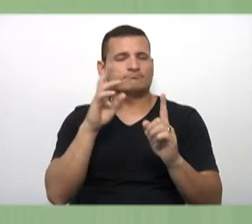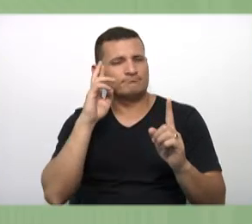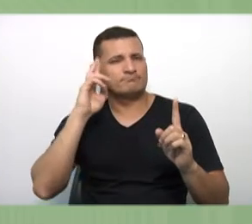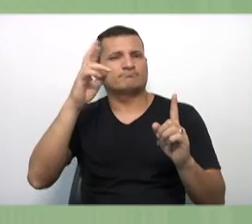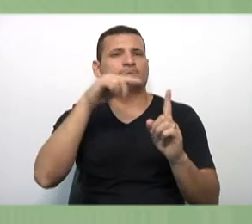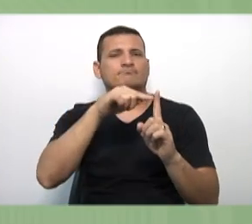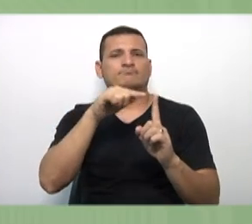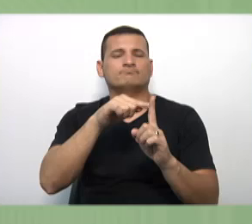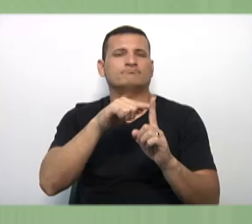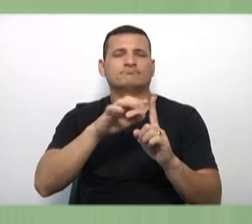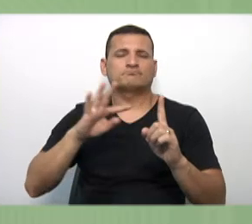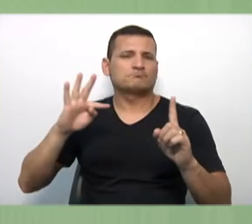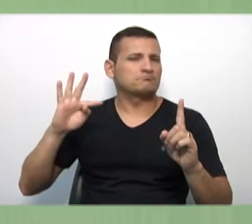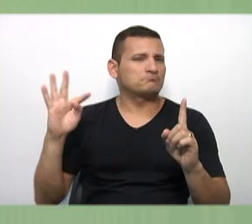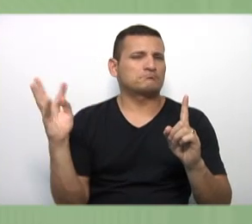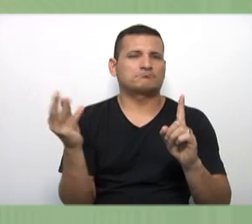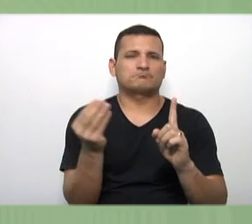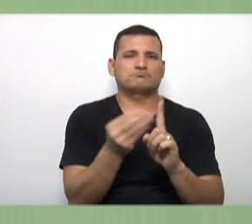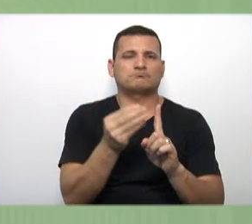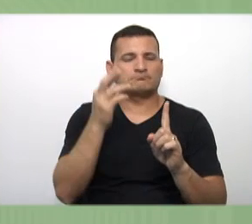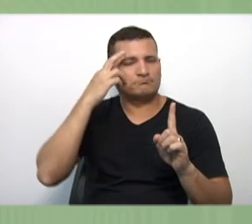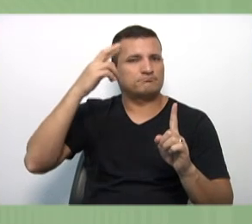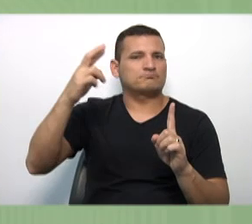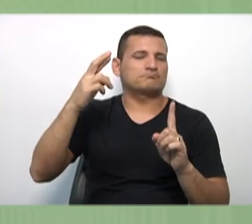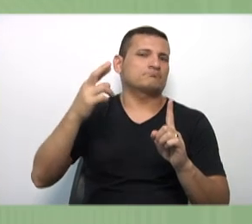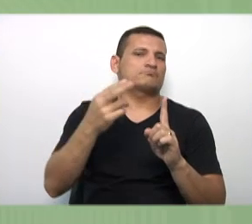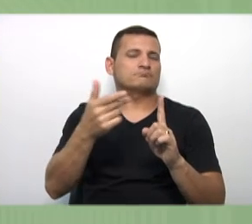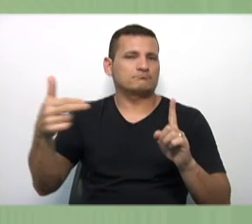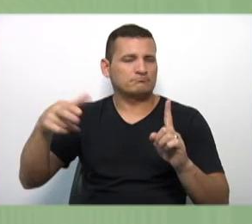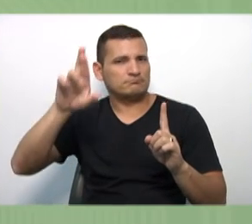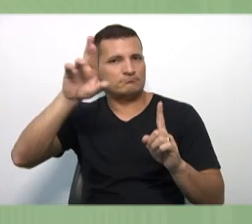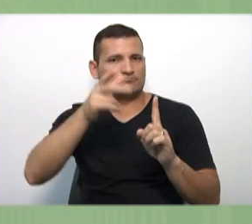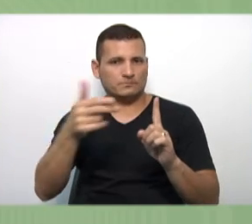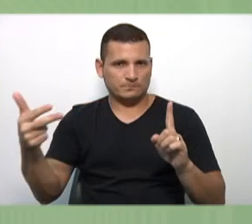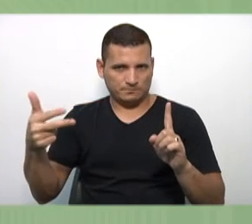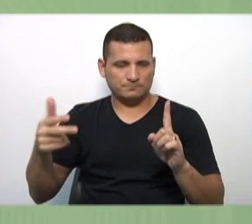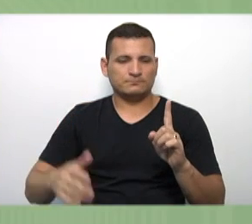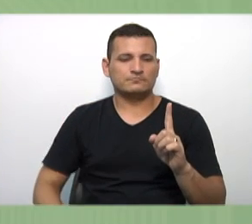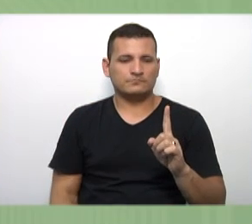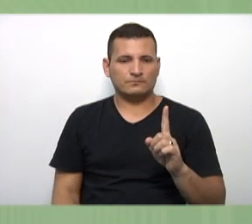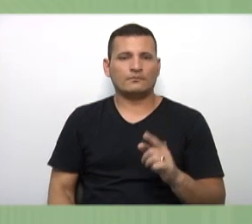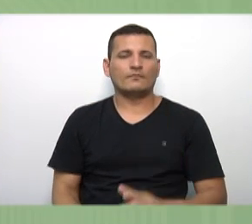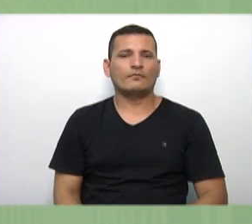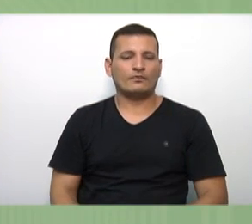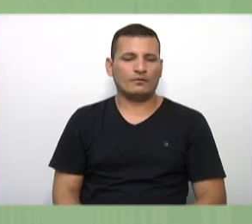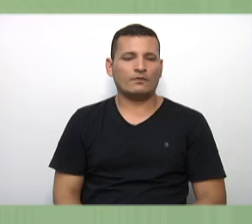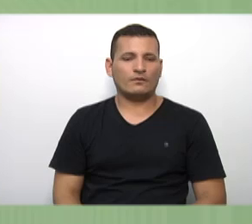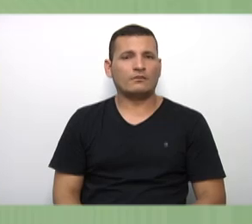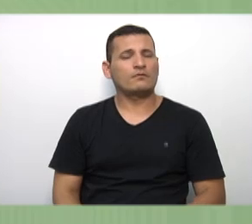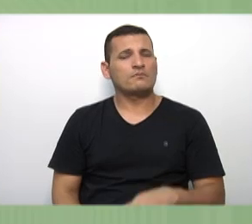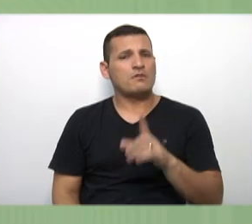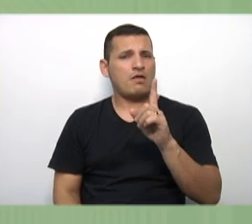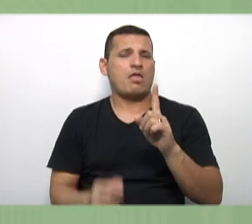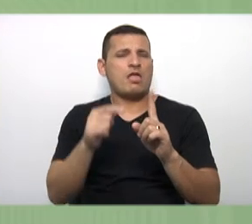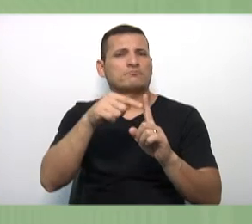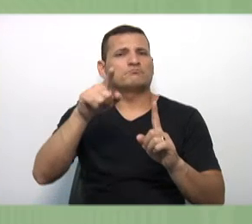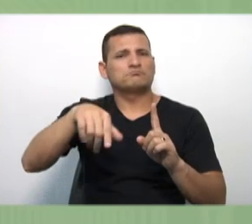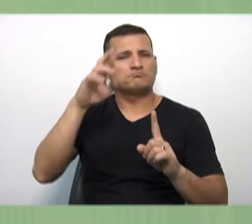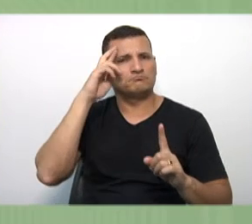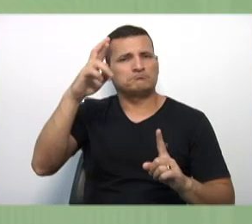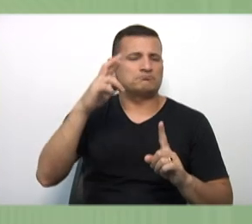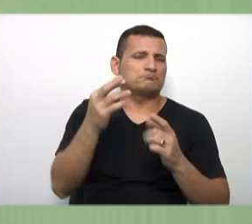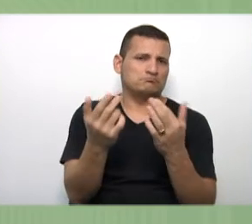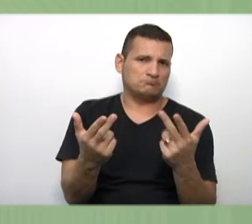poder para a tomada de decisão e ele vai ser um chefe, ele não vai